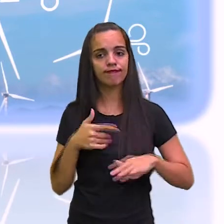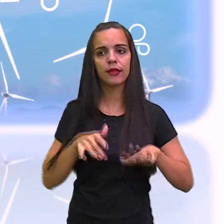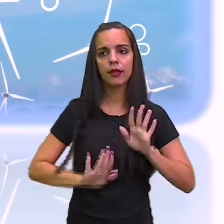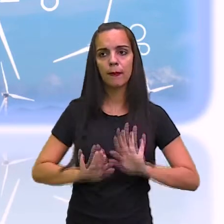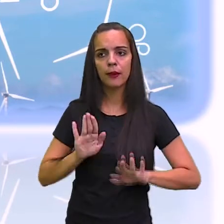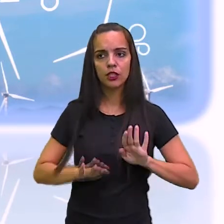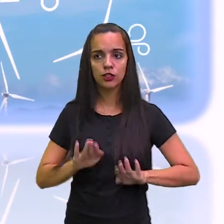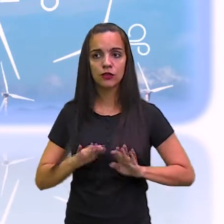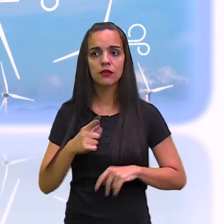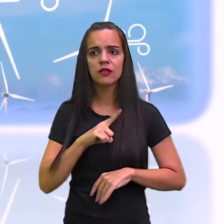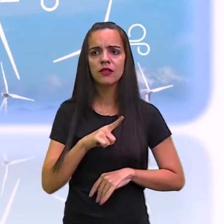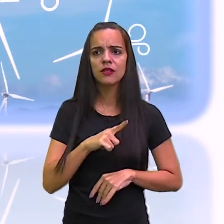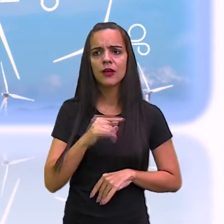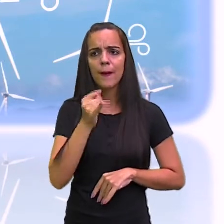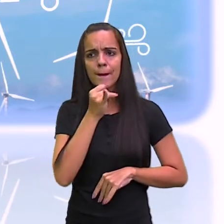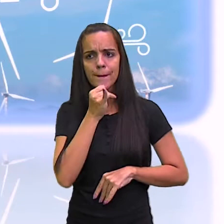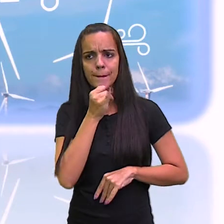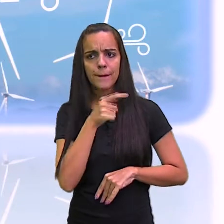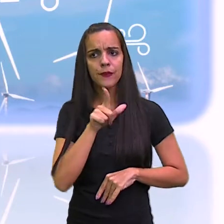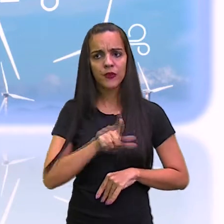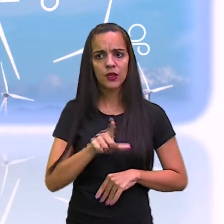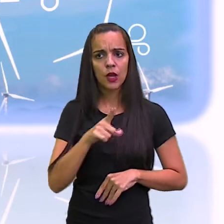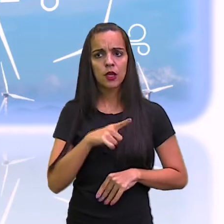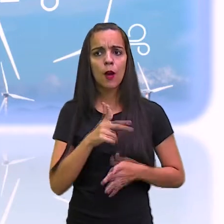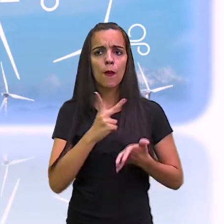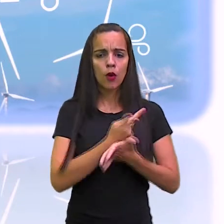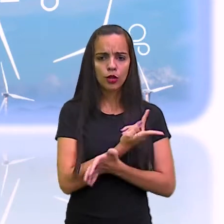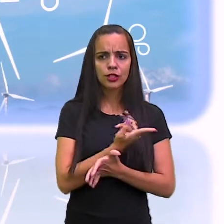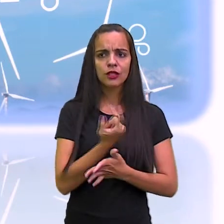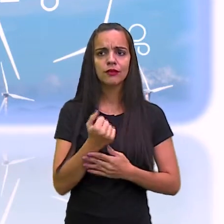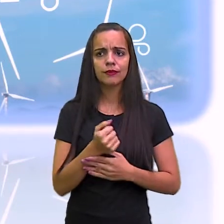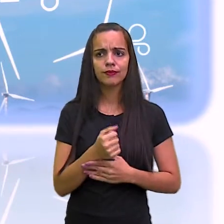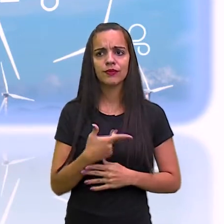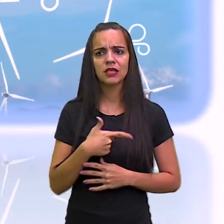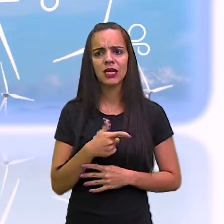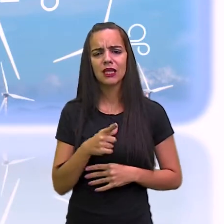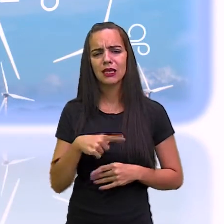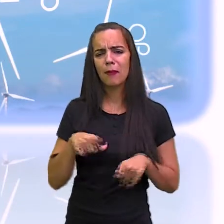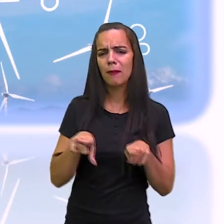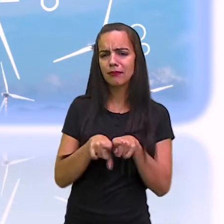E o vento em excesso pode causar danos.